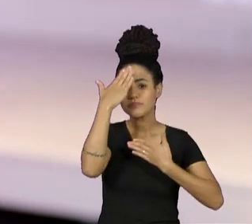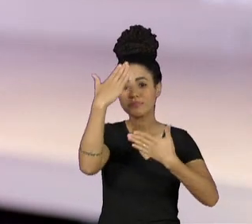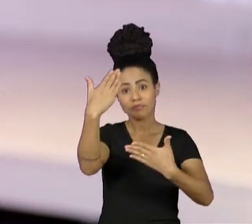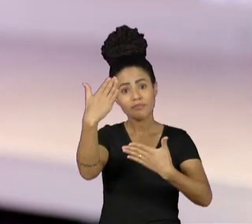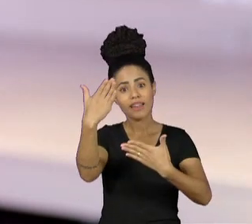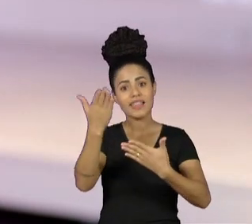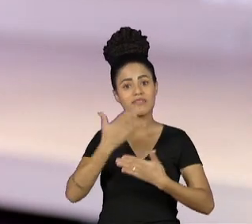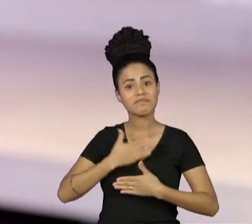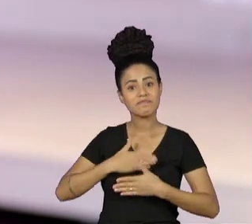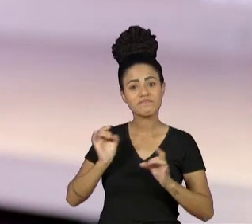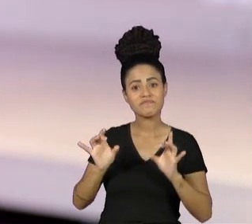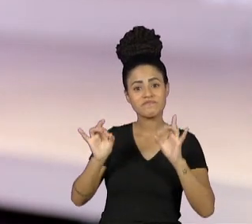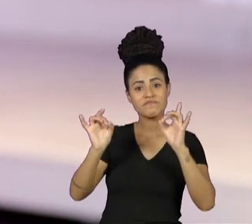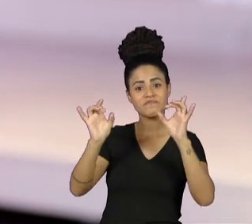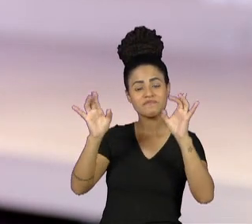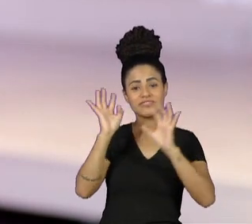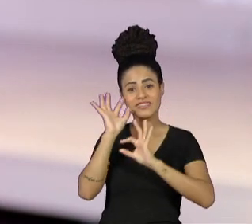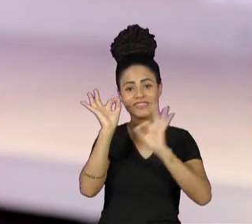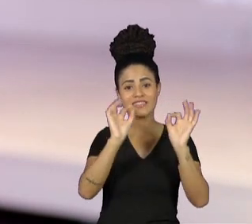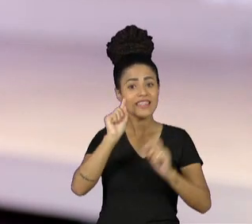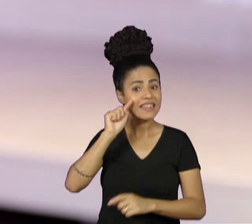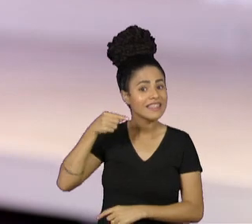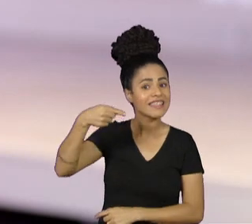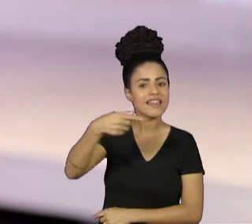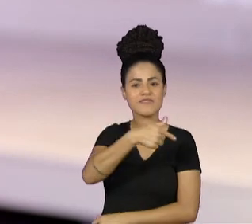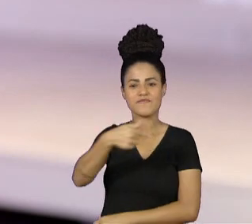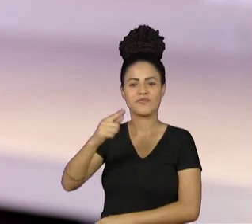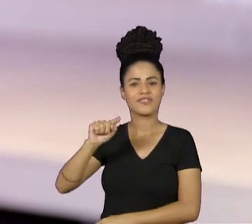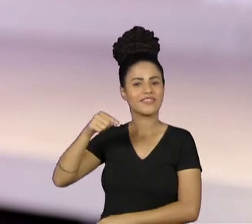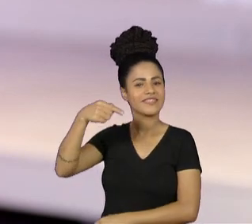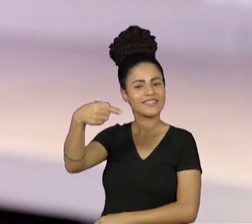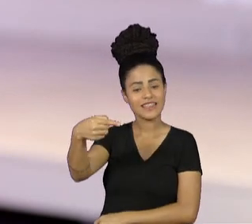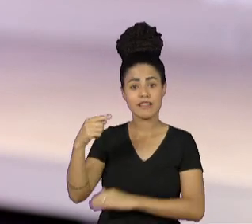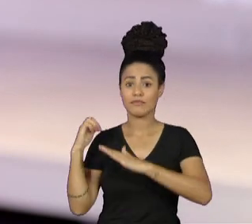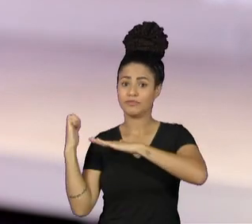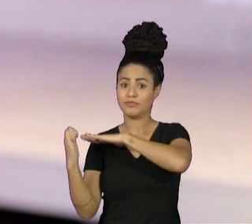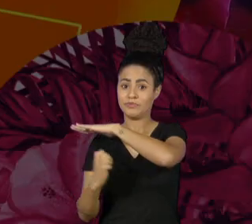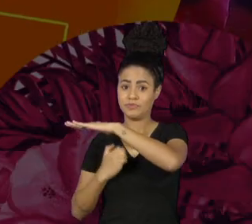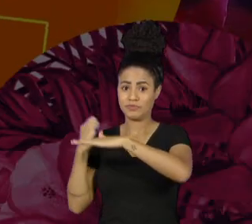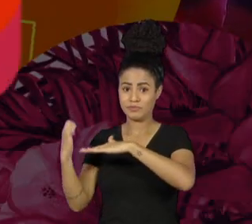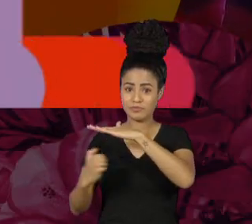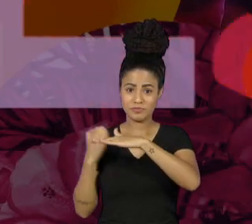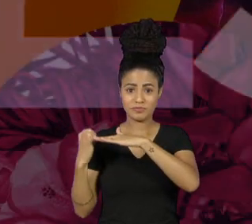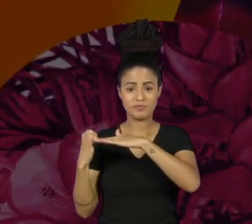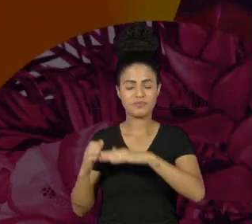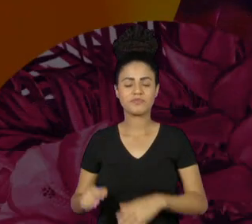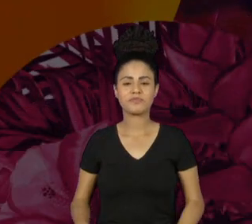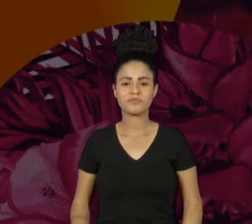gentileza da presença e até o nosso próximo programa Ações Afirmativas nas Empresas.